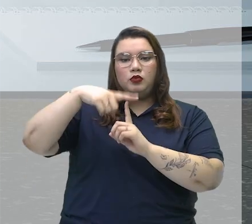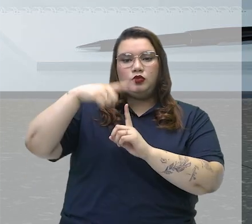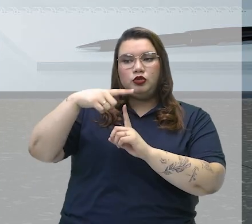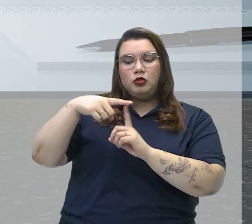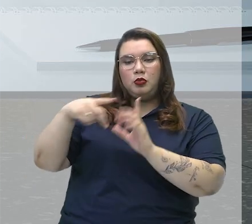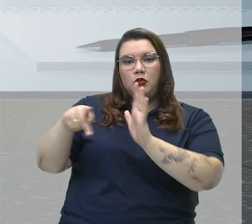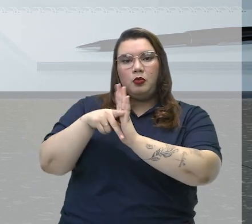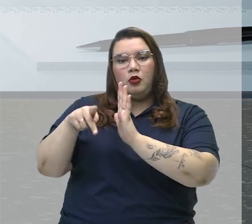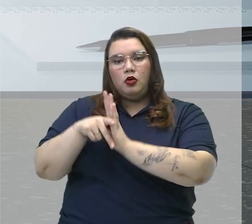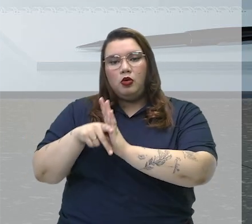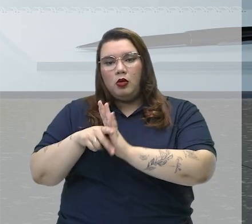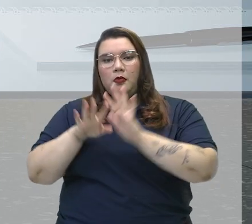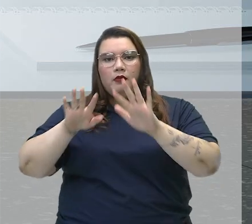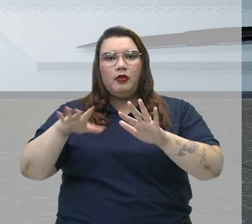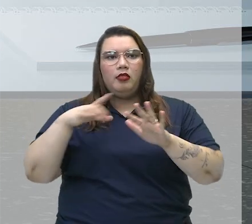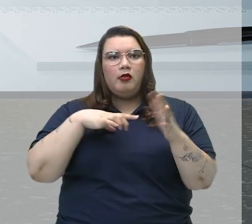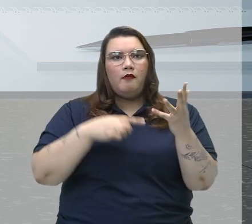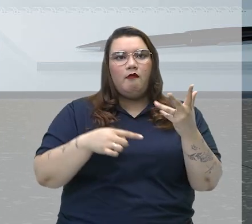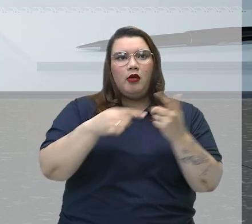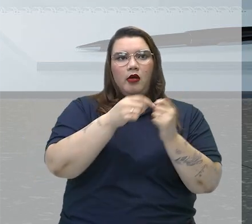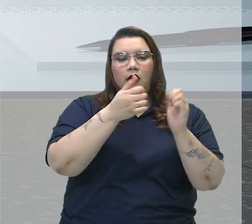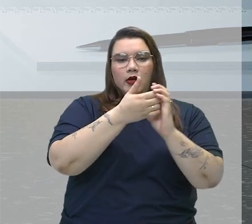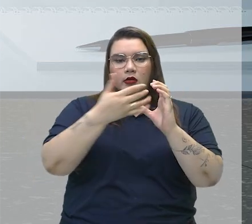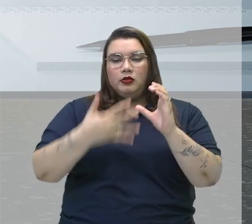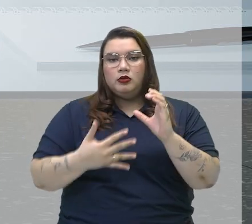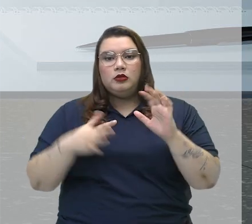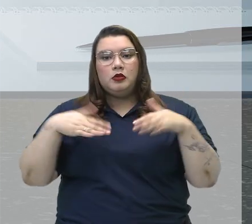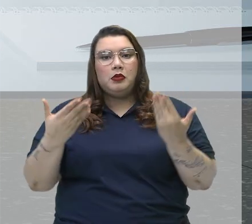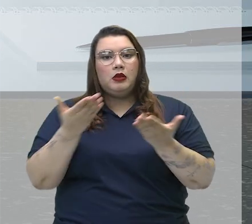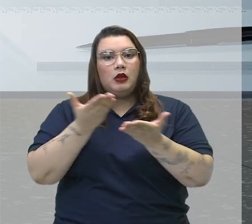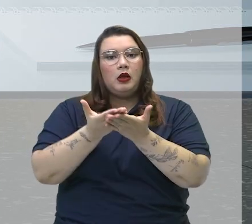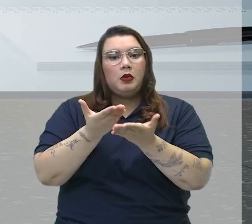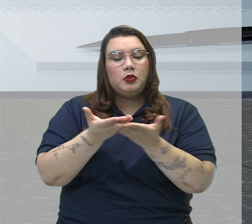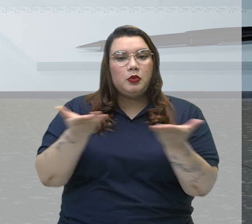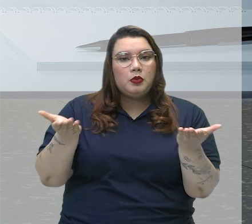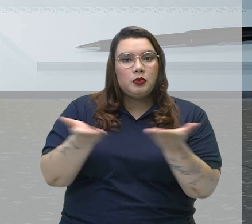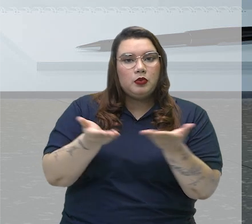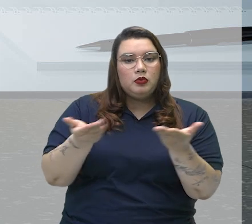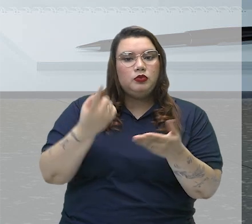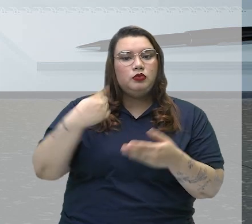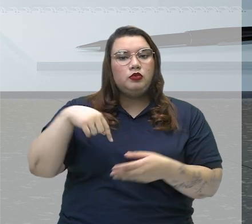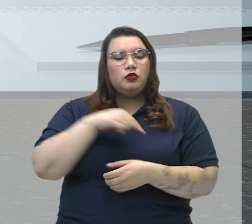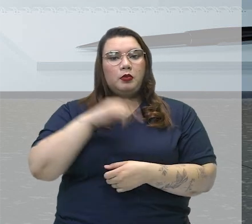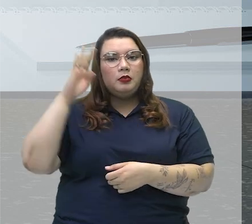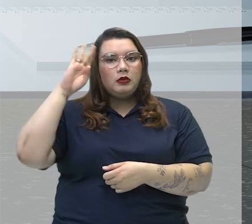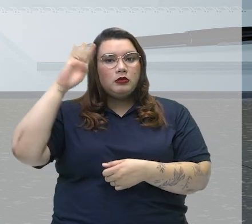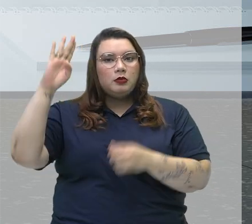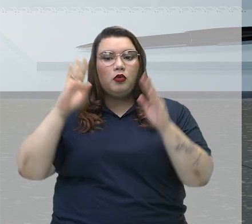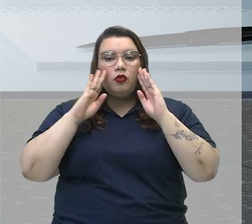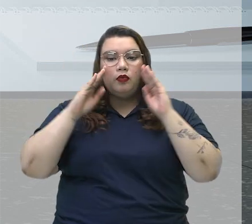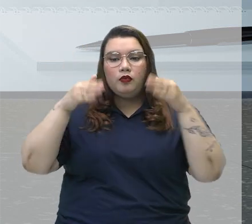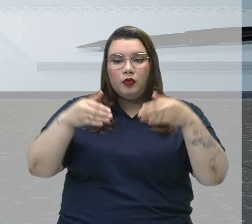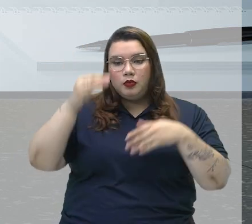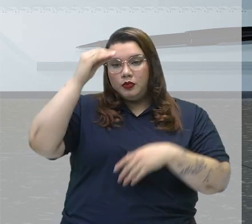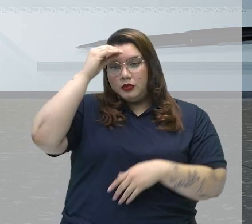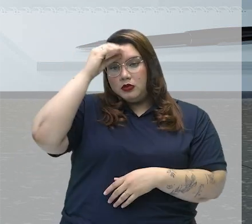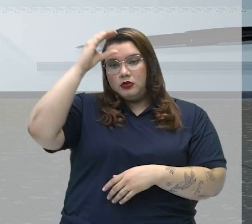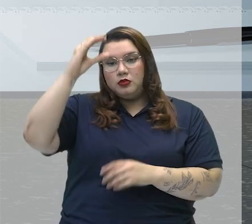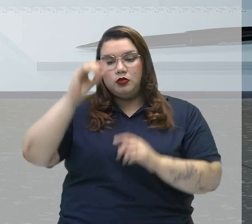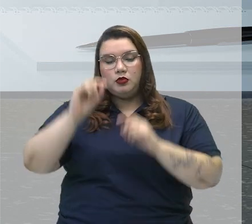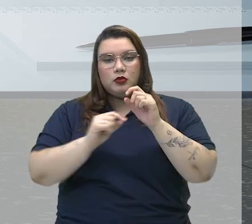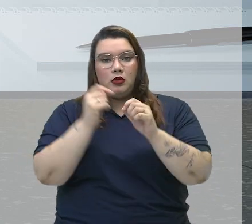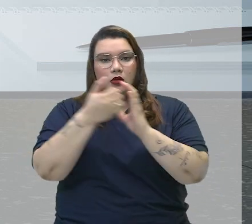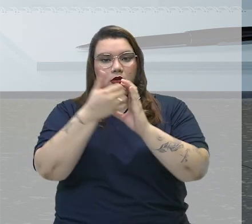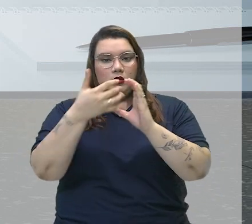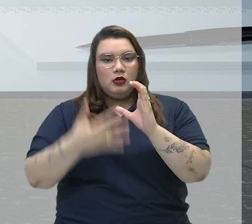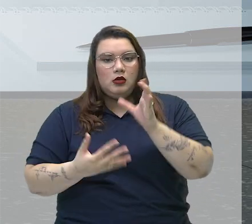com um tipo de lente, outros com outros tipos. E hoje, na nossa aula, nós vamos dar prioridade para o